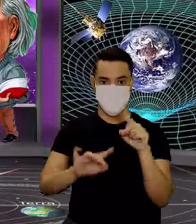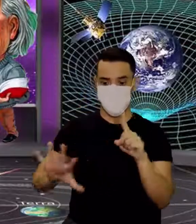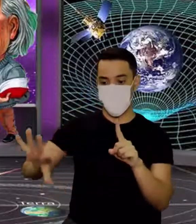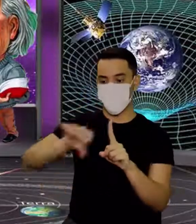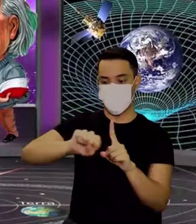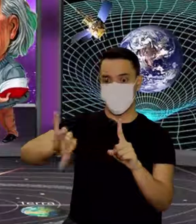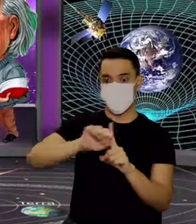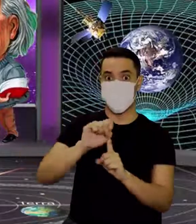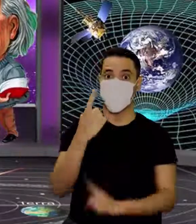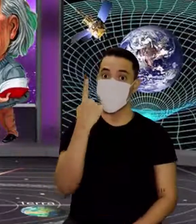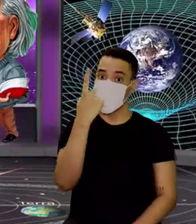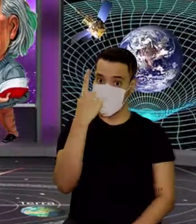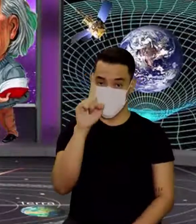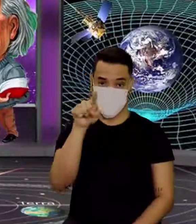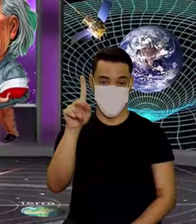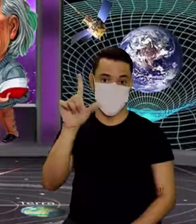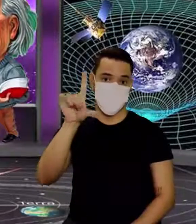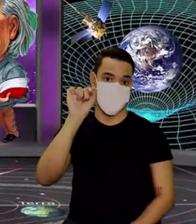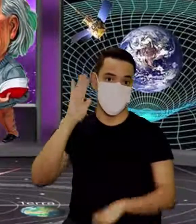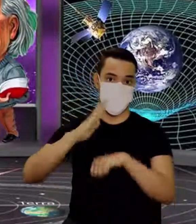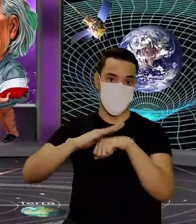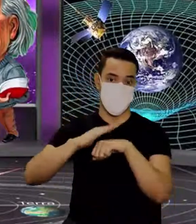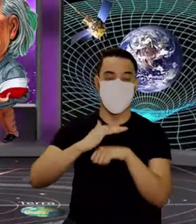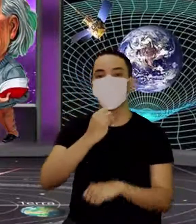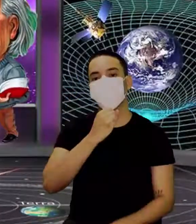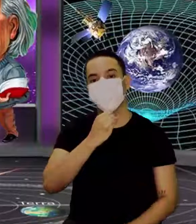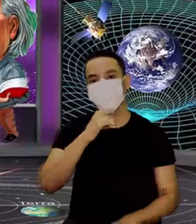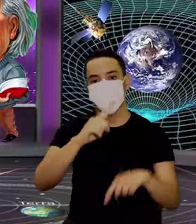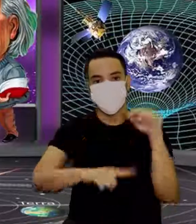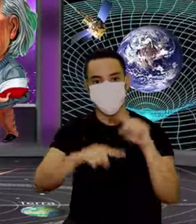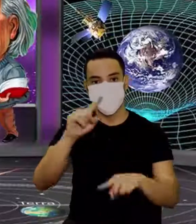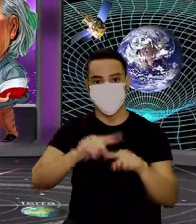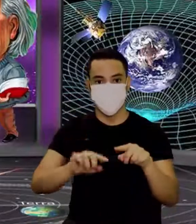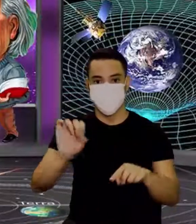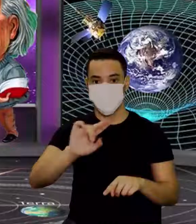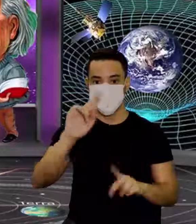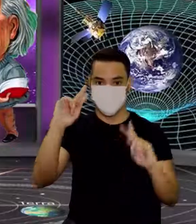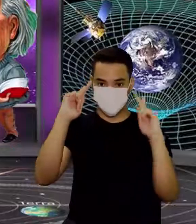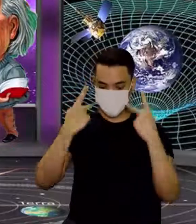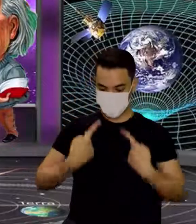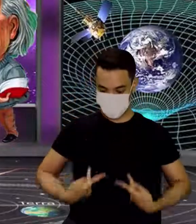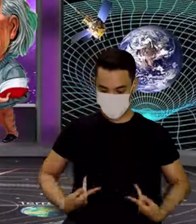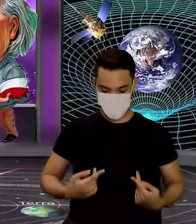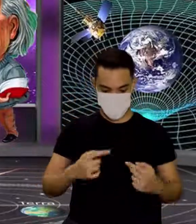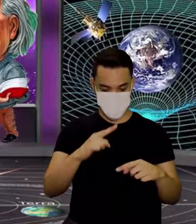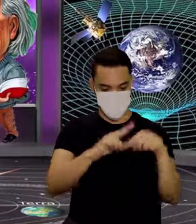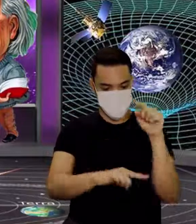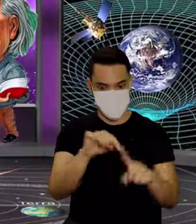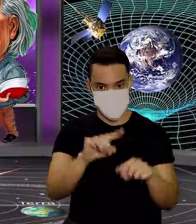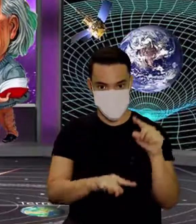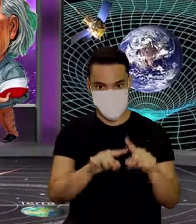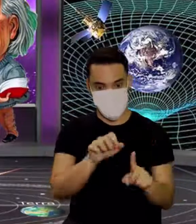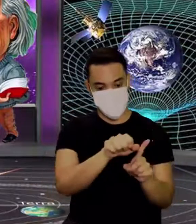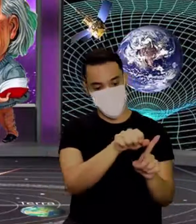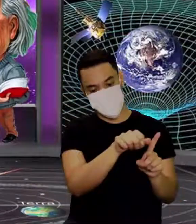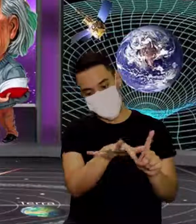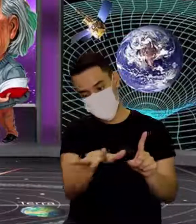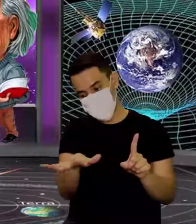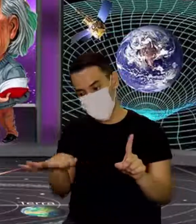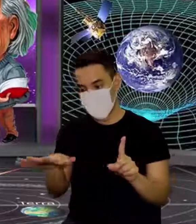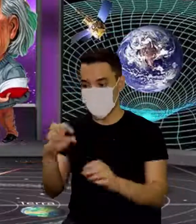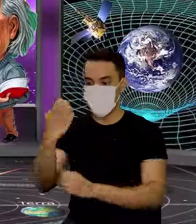opção que você tem. Ou você, esse corpo, na realidade não você, né? O corpo, ele vai doar elétrons ou ele vai